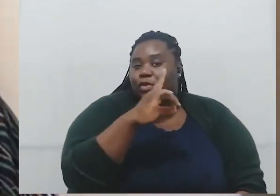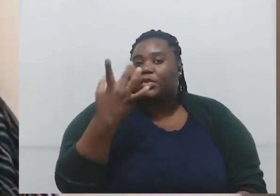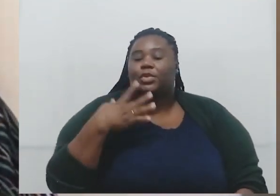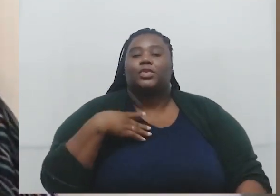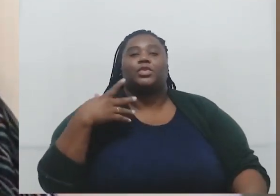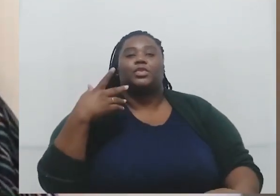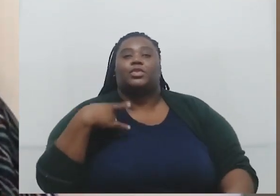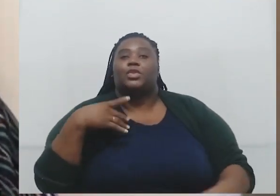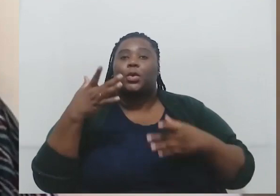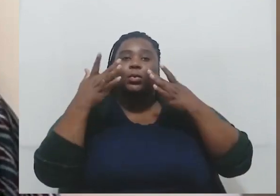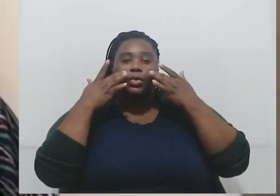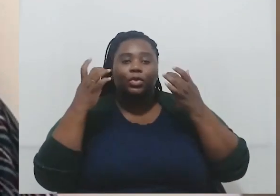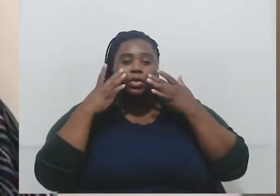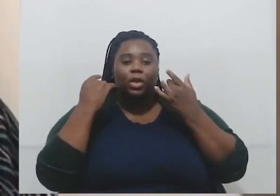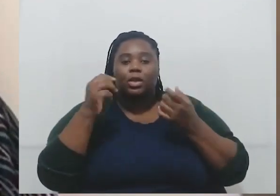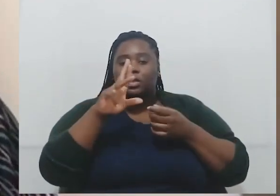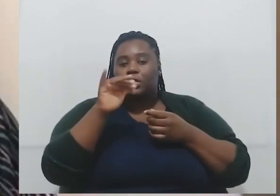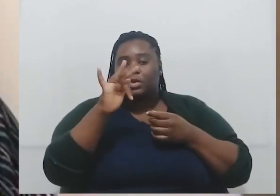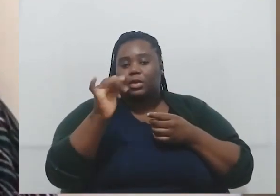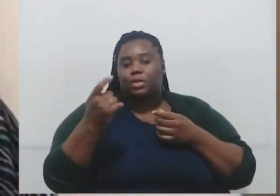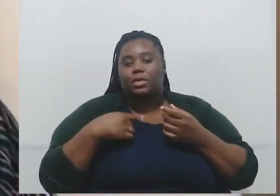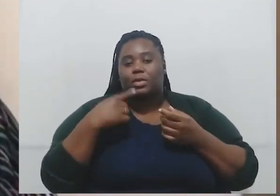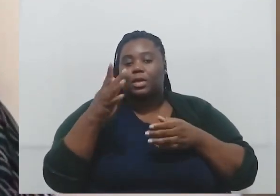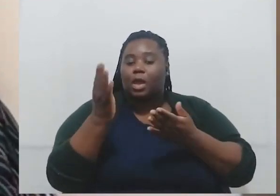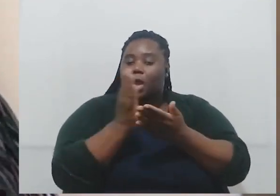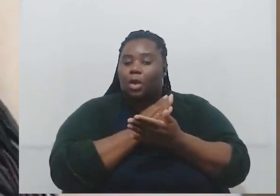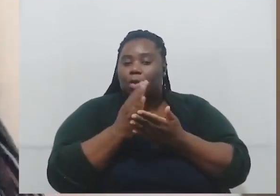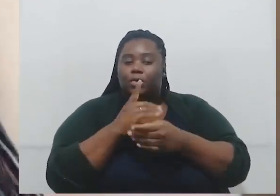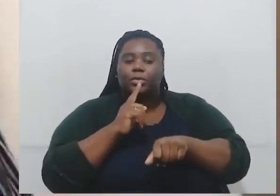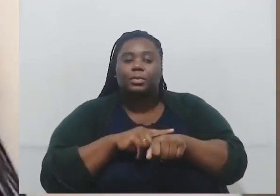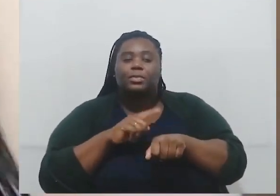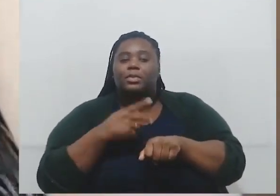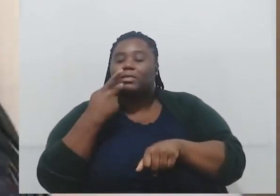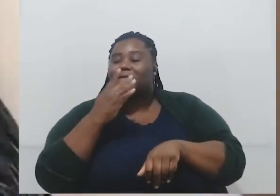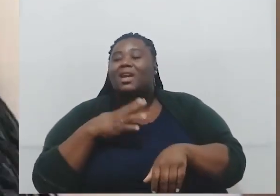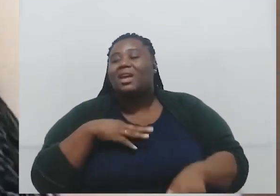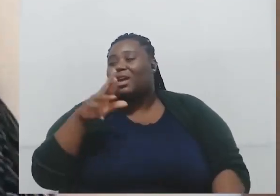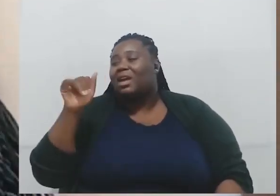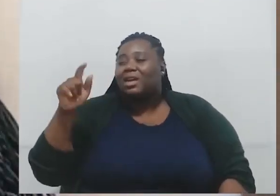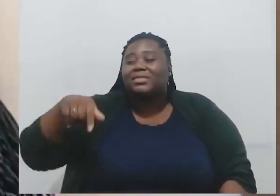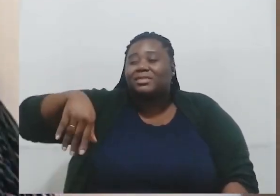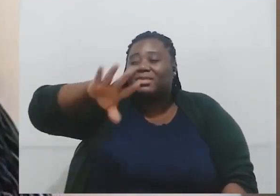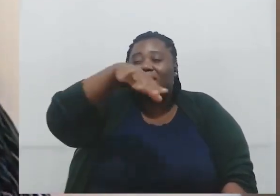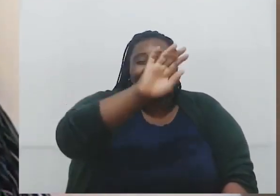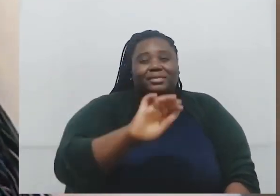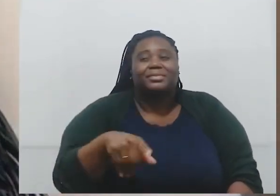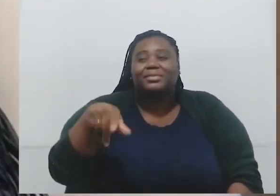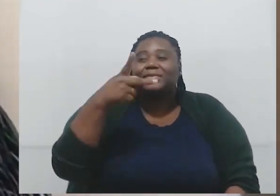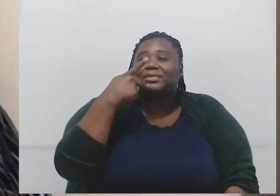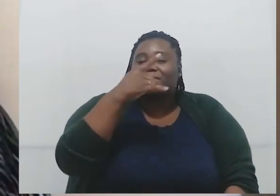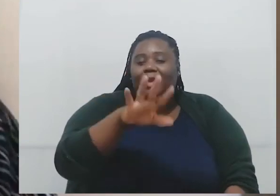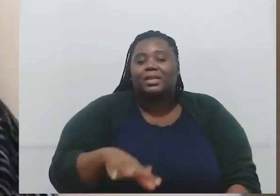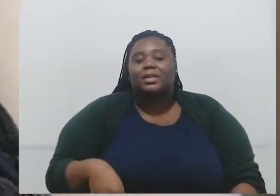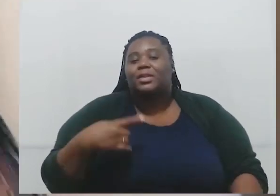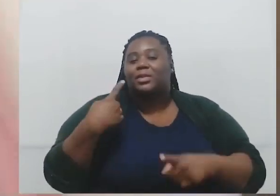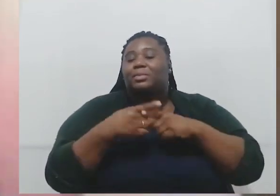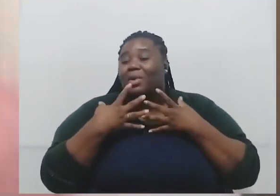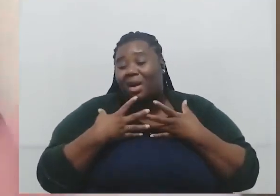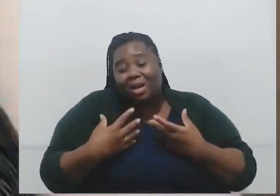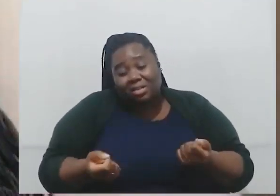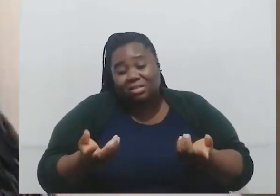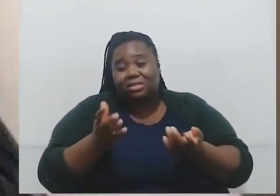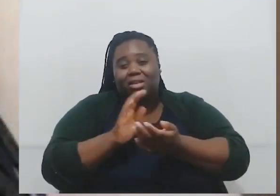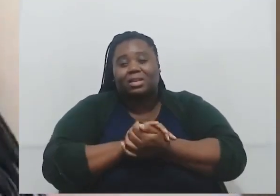usei disso também, de falar, Rafa, vai lá e fala, então, sabe? Porque você cansa, é cansativo você ficar